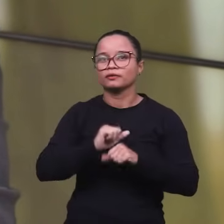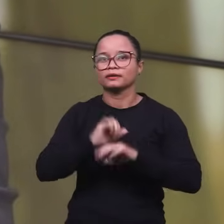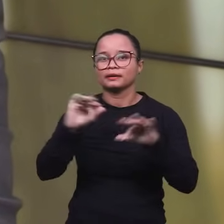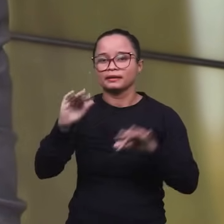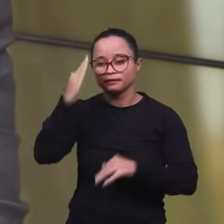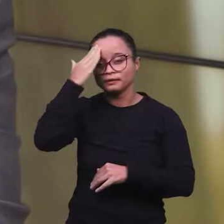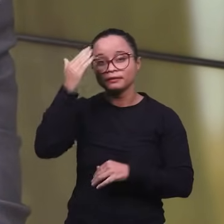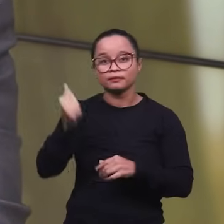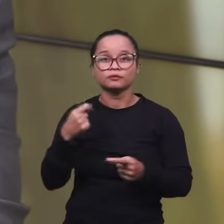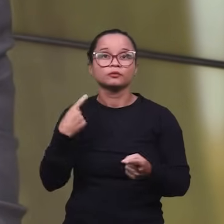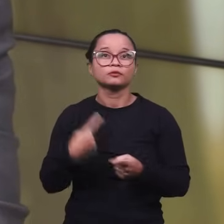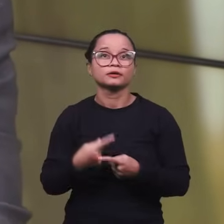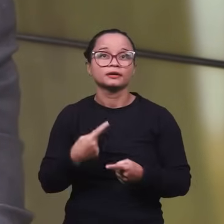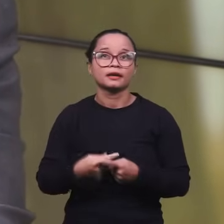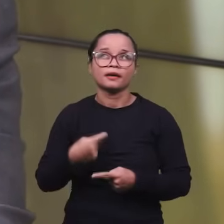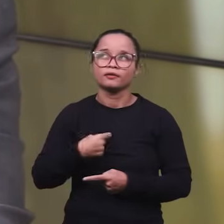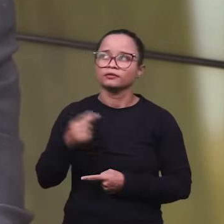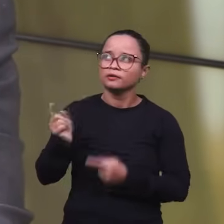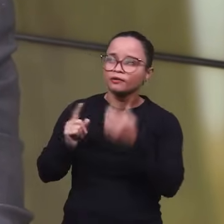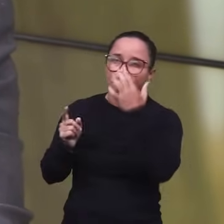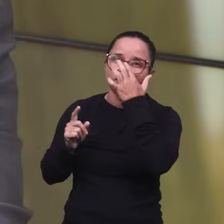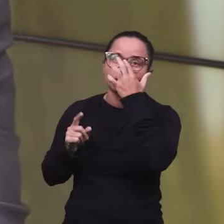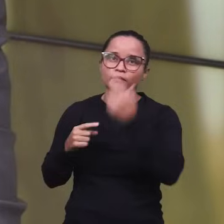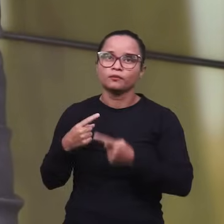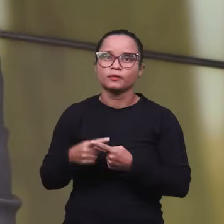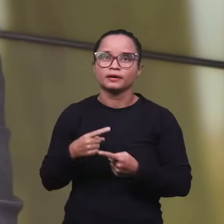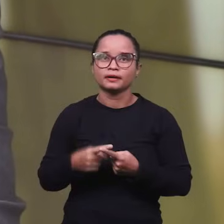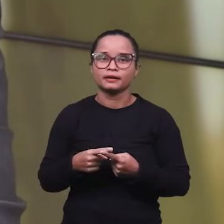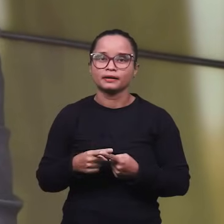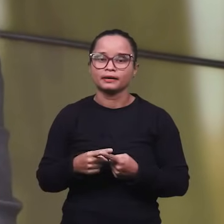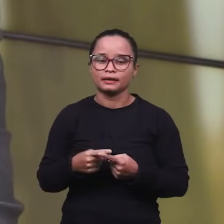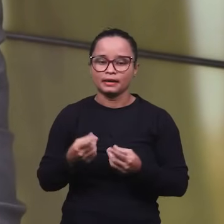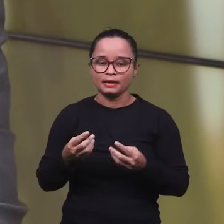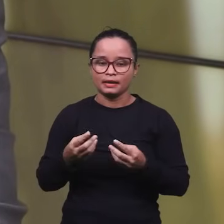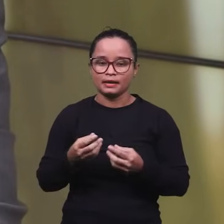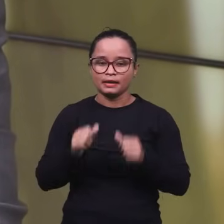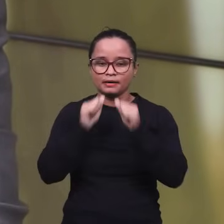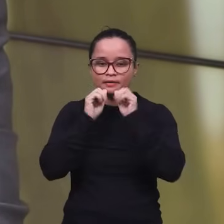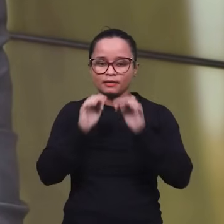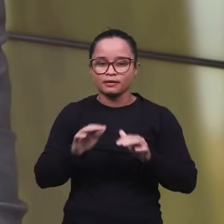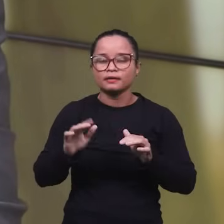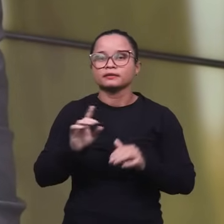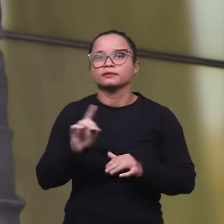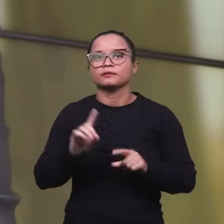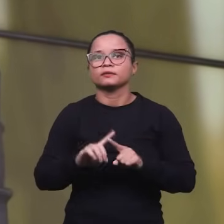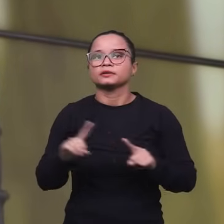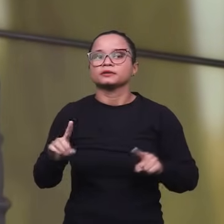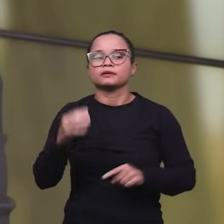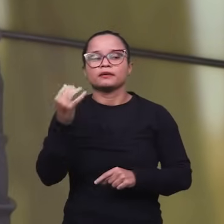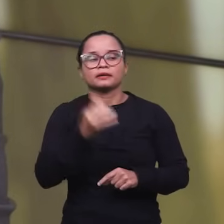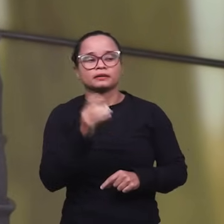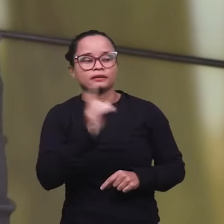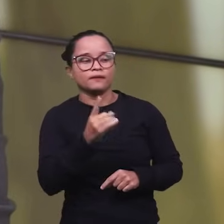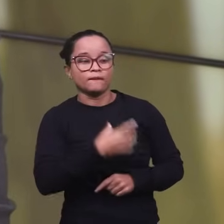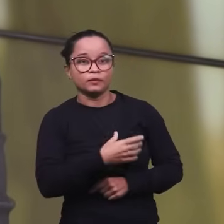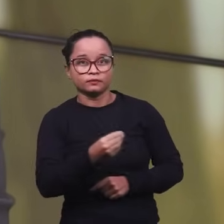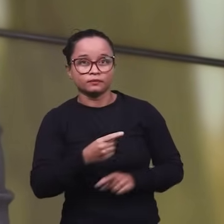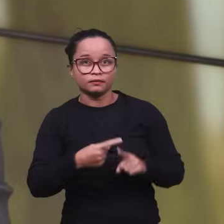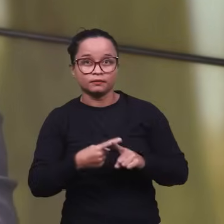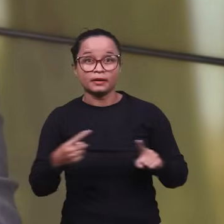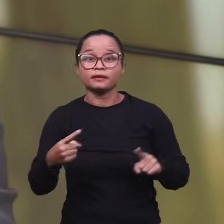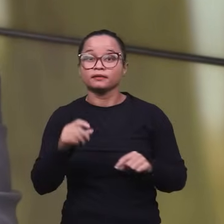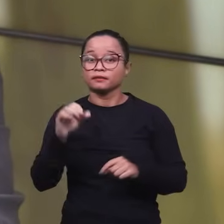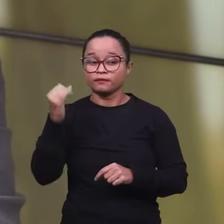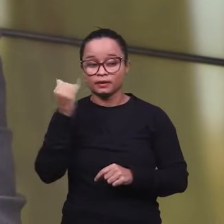ela sabe por quê, porque o não pelo não, eu acho que não traz benefício. Então, você tem que dizer não para o filho, mas